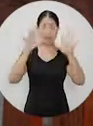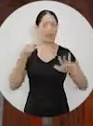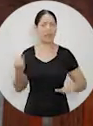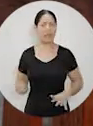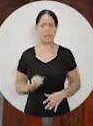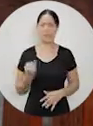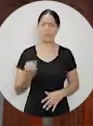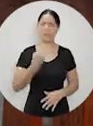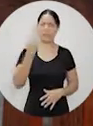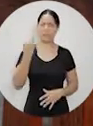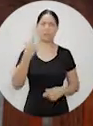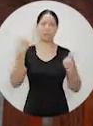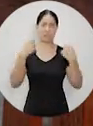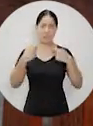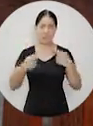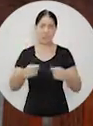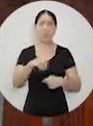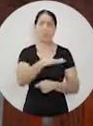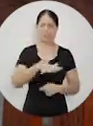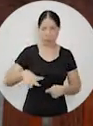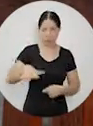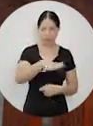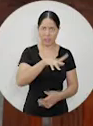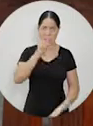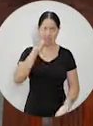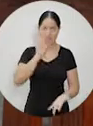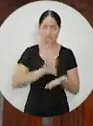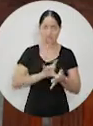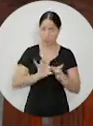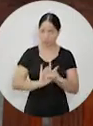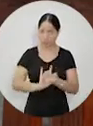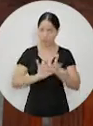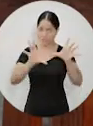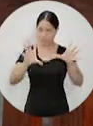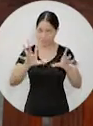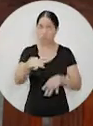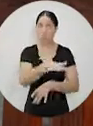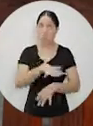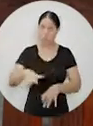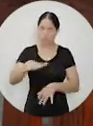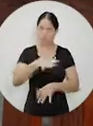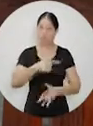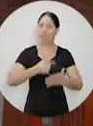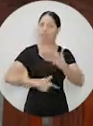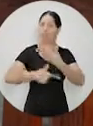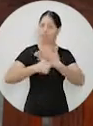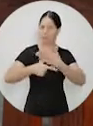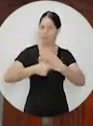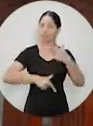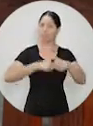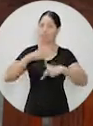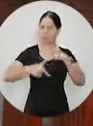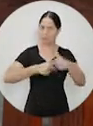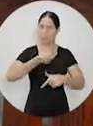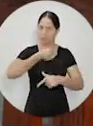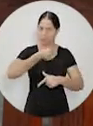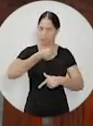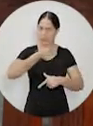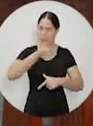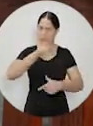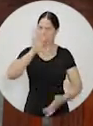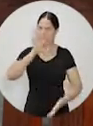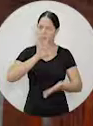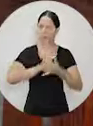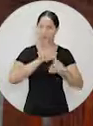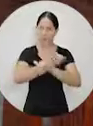de que é importante nós termos um ambiente livre, um ambiente bom para o jornalista trabalhar, para ele